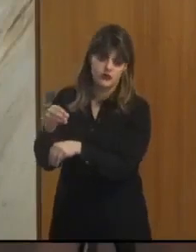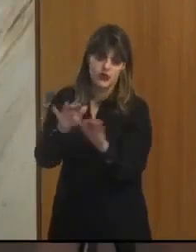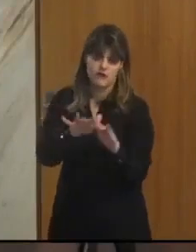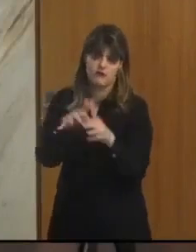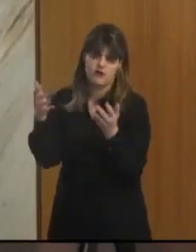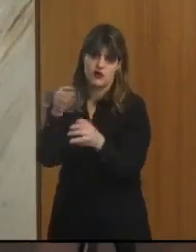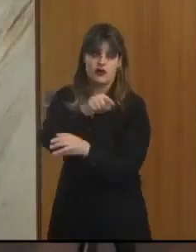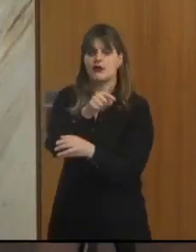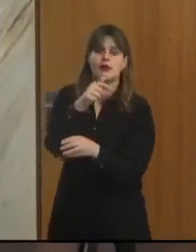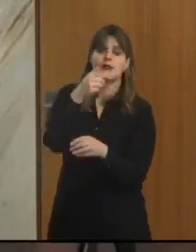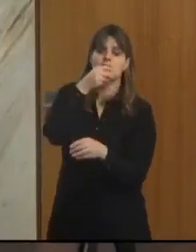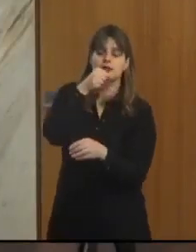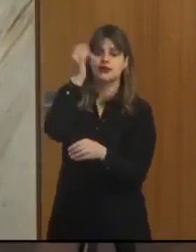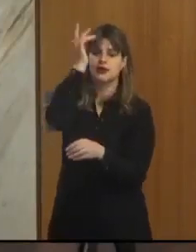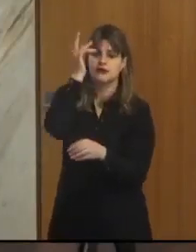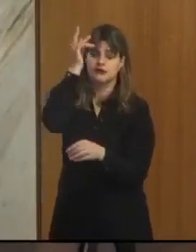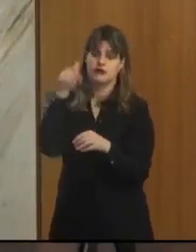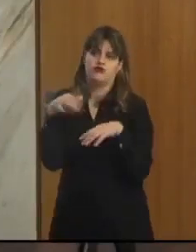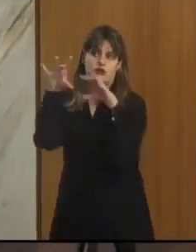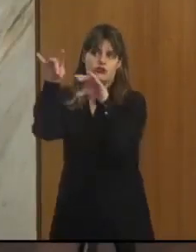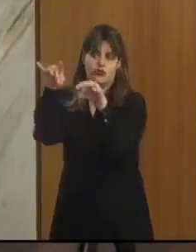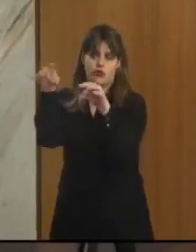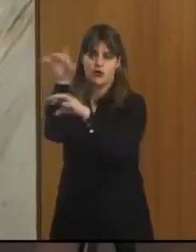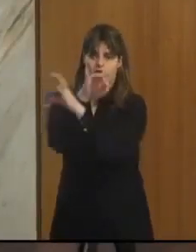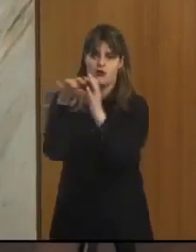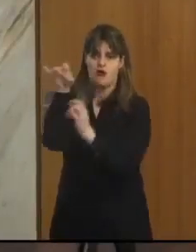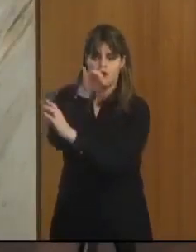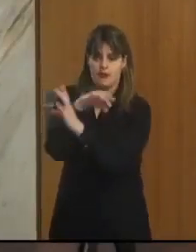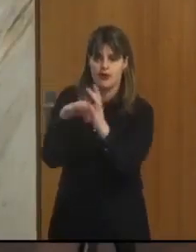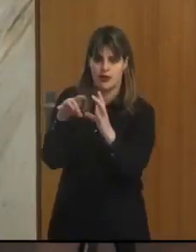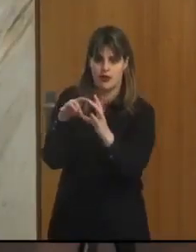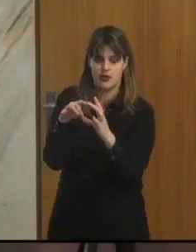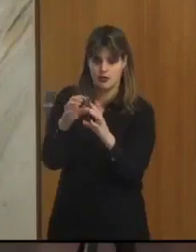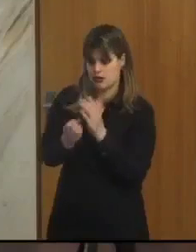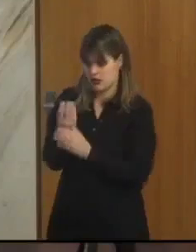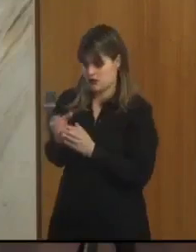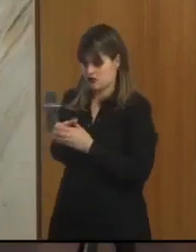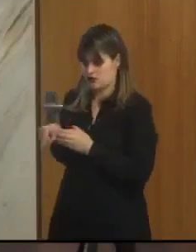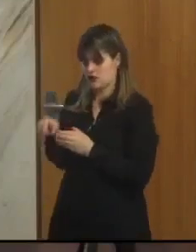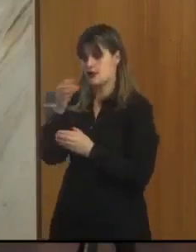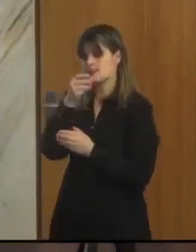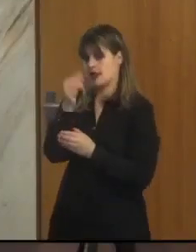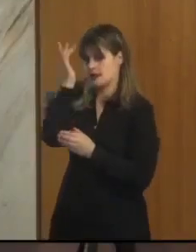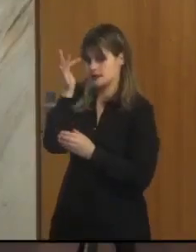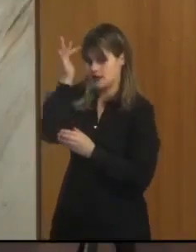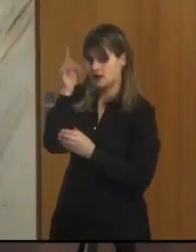chegam à Europa e são formados na Terra Santa, chegam à Europa e eles entregam na Península